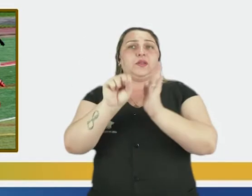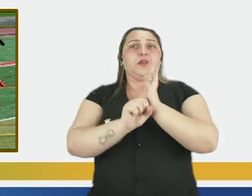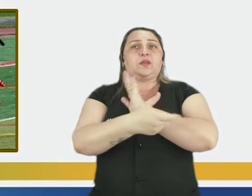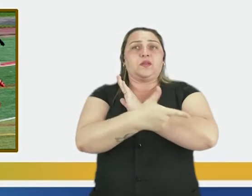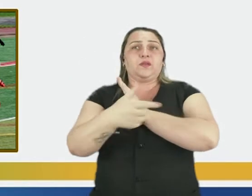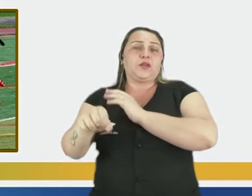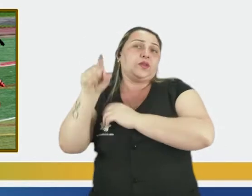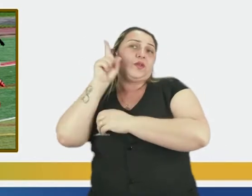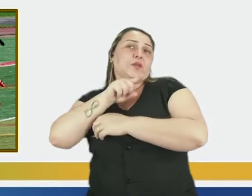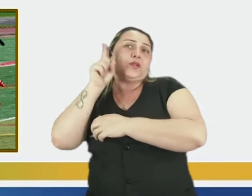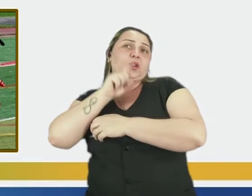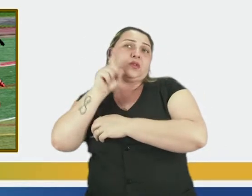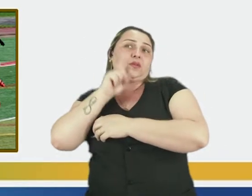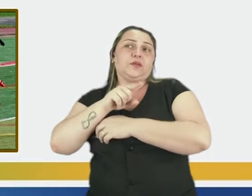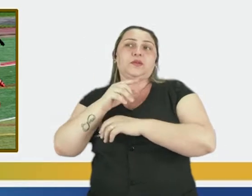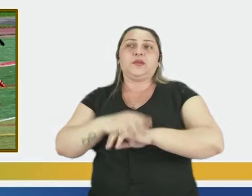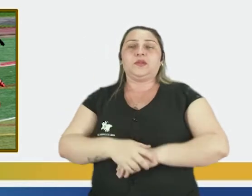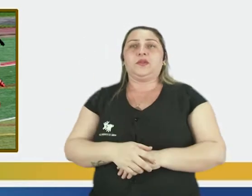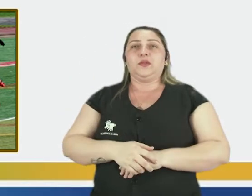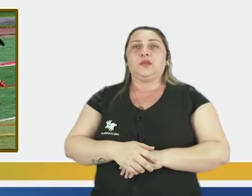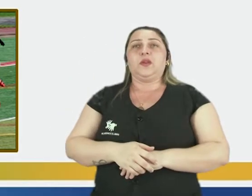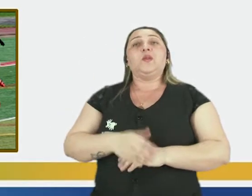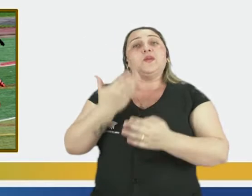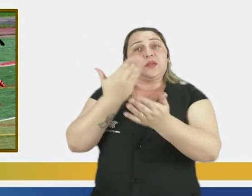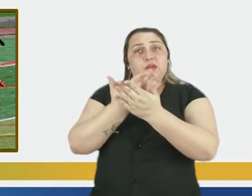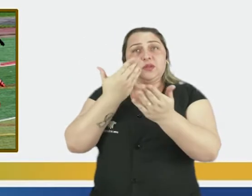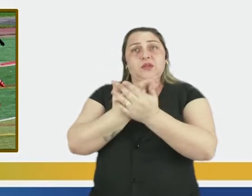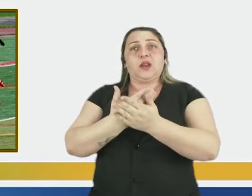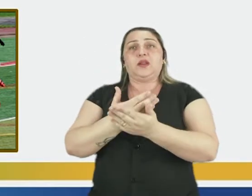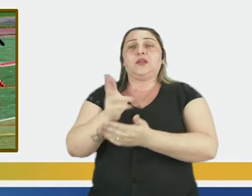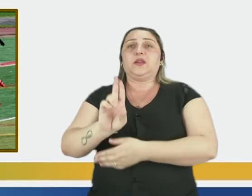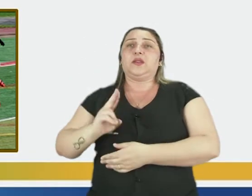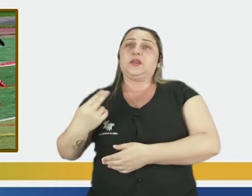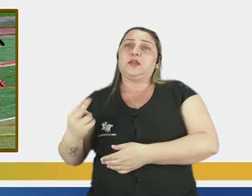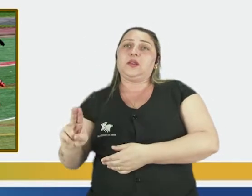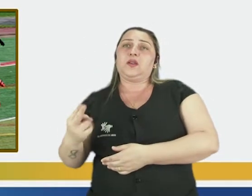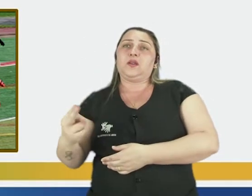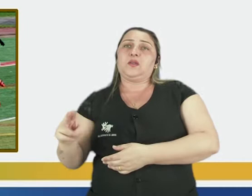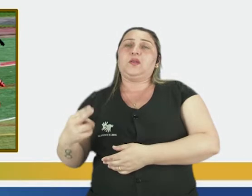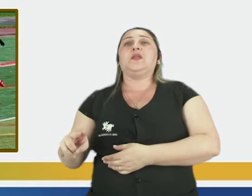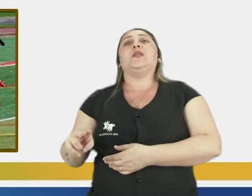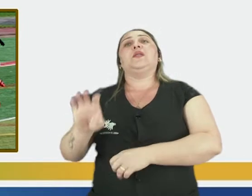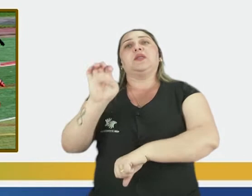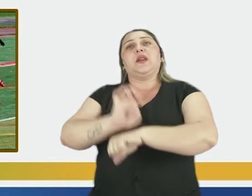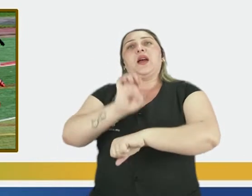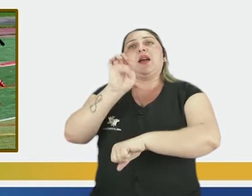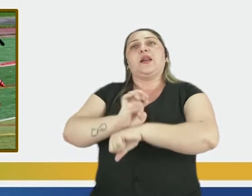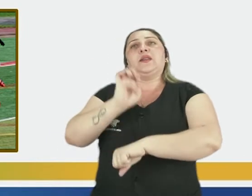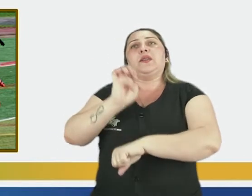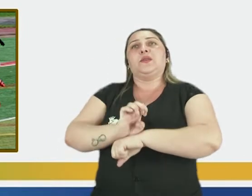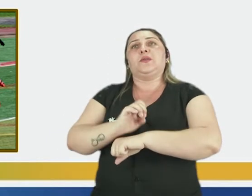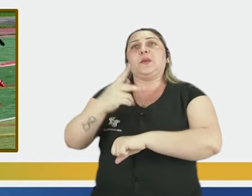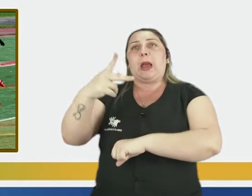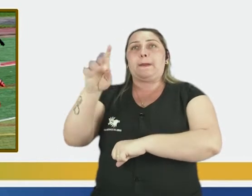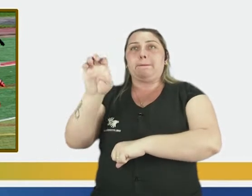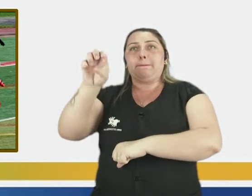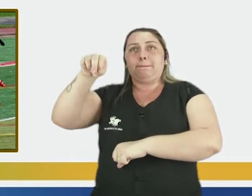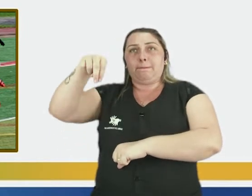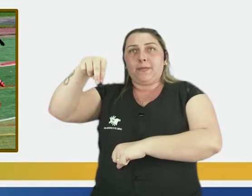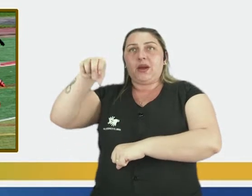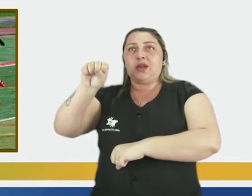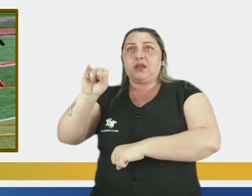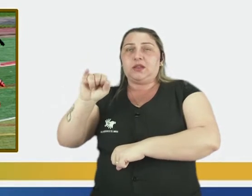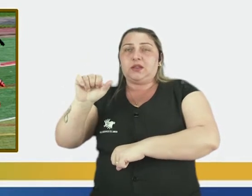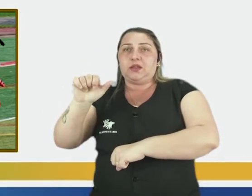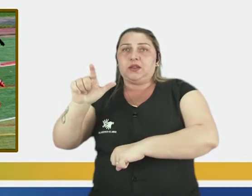XX nos Estados Unidos da América. Os estudantes na Universidade do Estado da Pensilvânia começaram a brincar com a forma de torta de